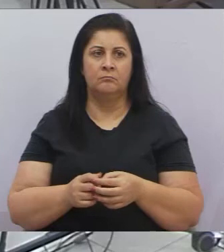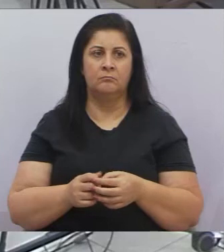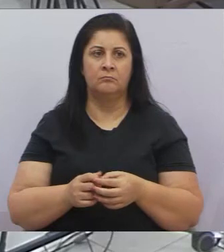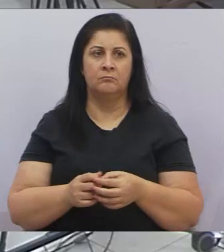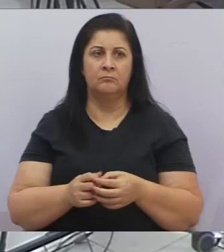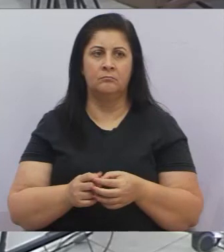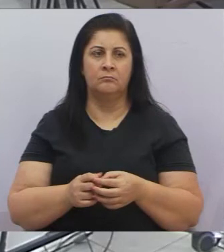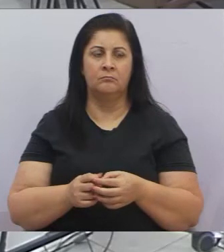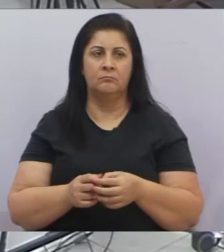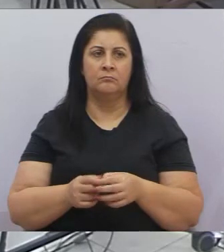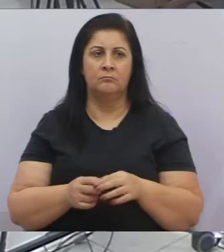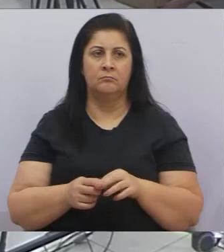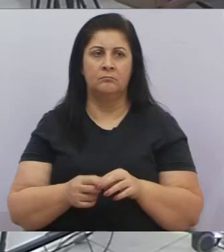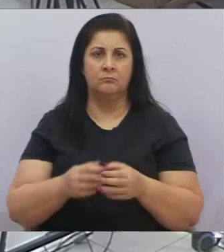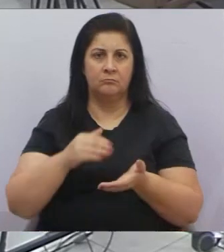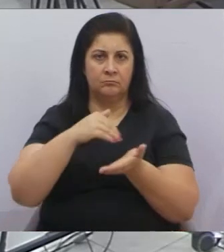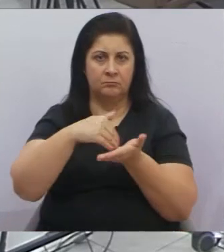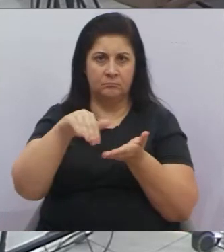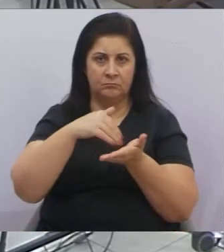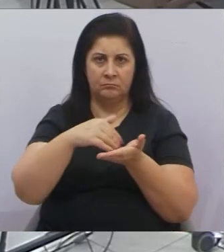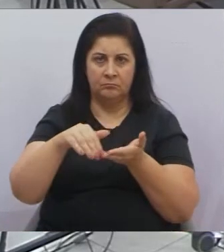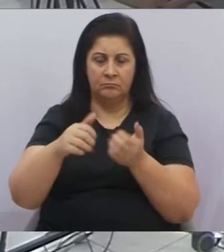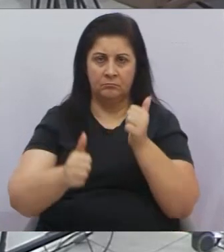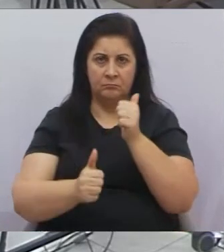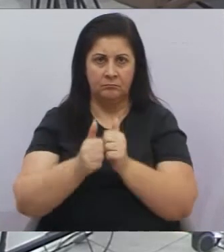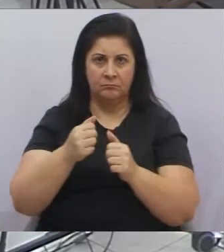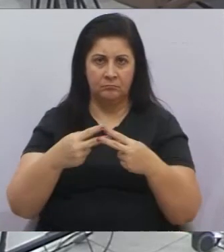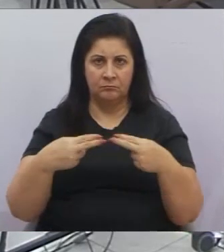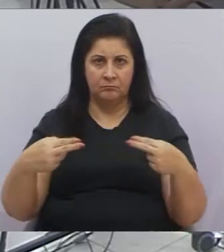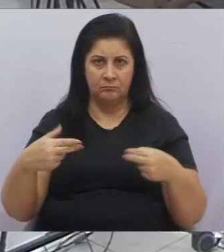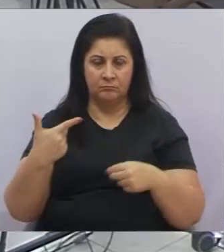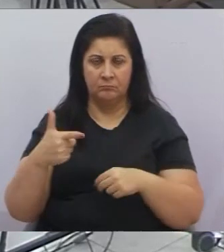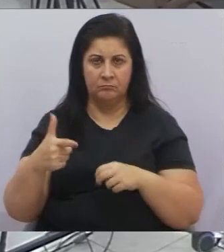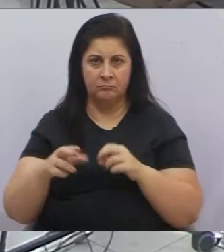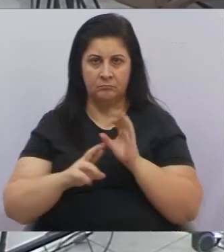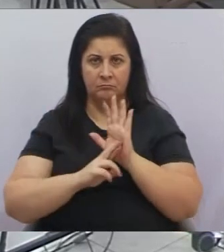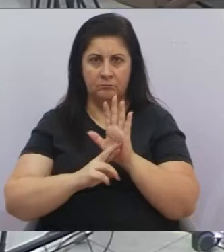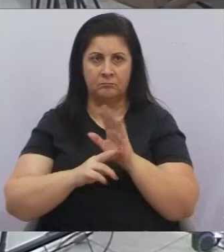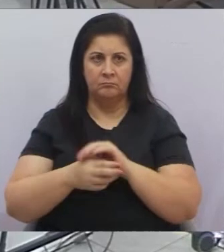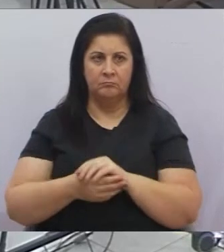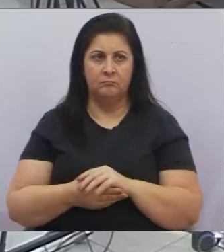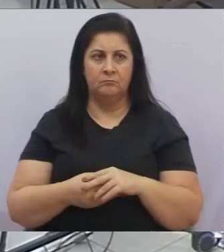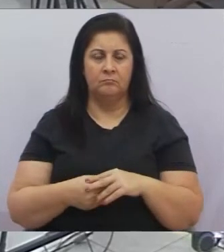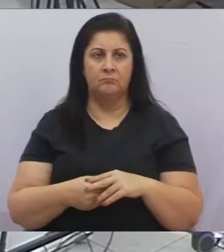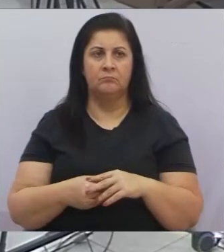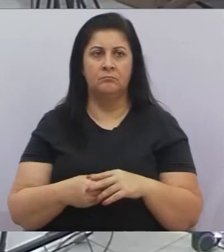Infelizmente, a Secretaria de Esporte, então, não terá um representante no Conselho. Obrigado, senhor presidente.